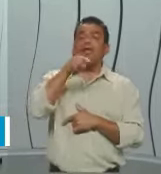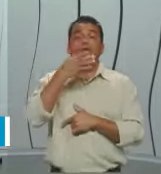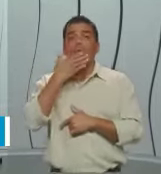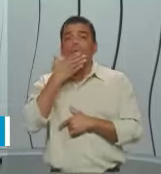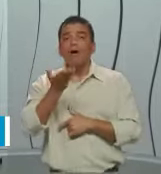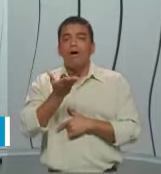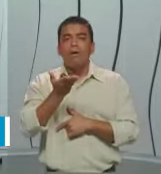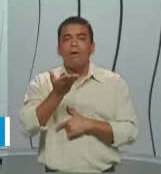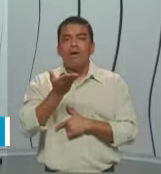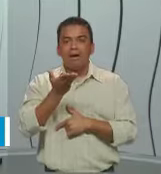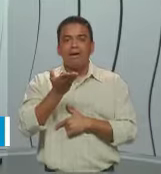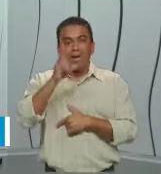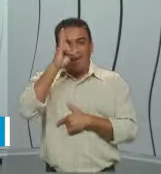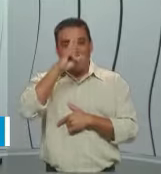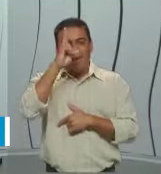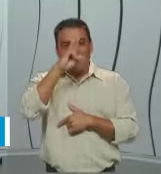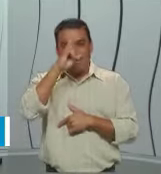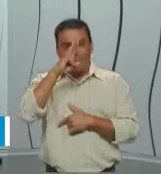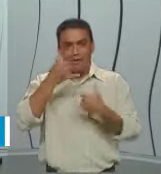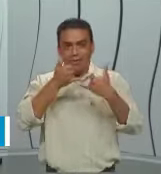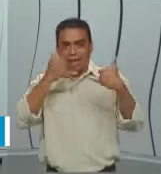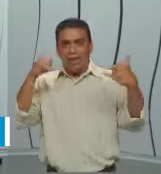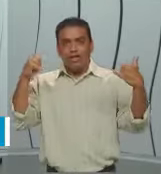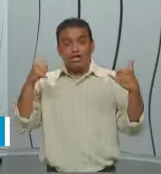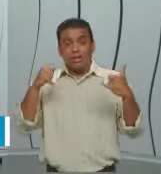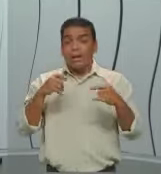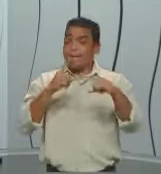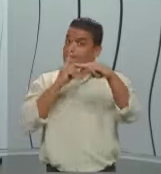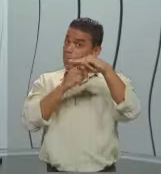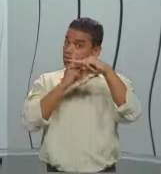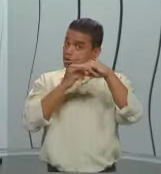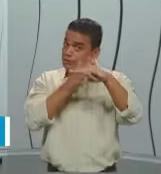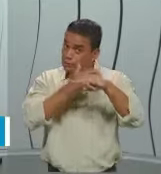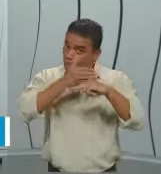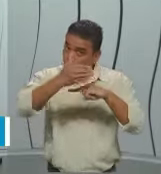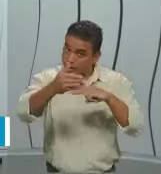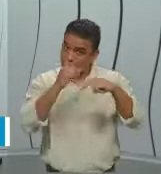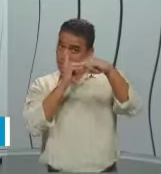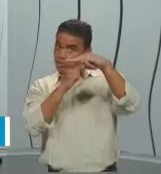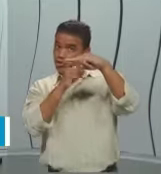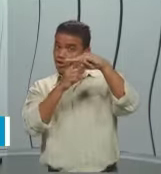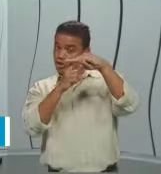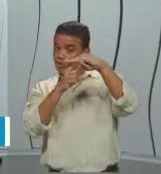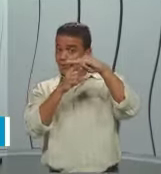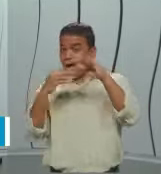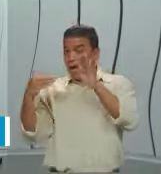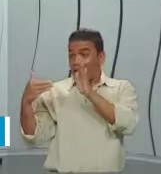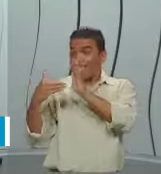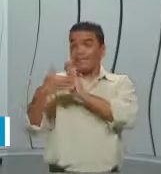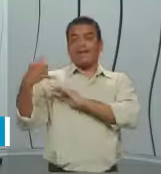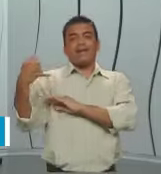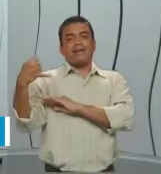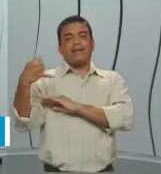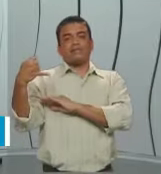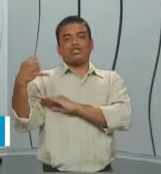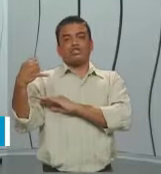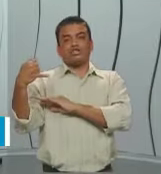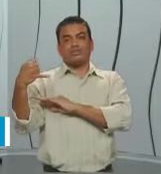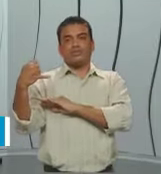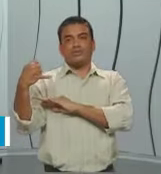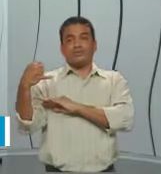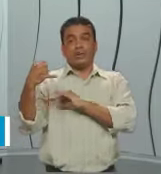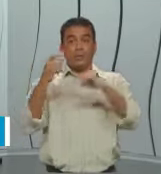Nesse caso, lembrando que a corrente sempre sai do polo positivo da bateria em direção ao polo negativo. Então, a minha corrente ela